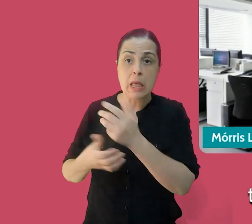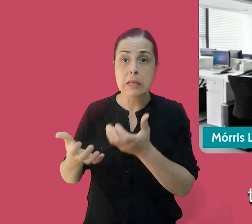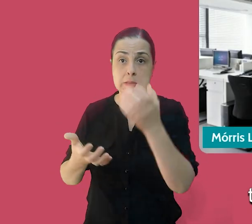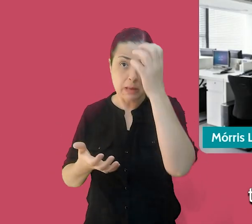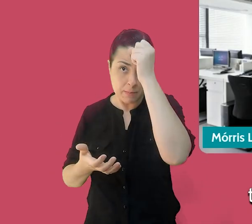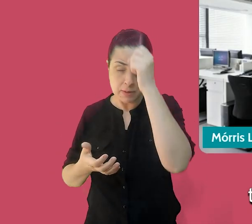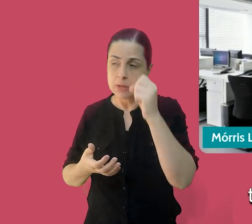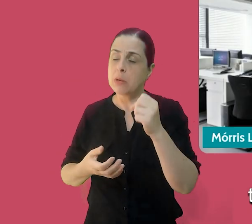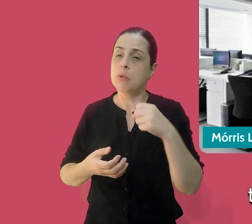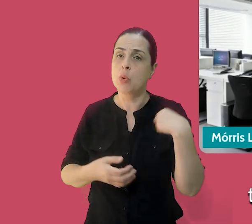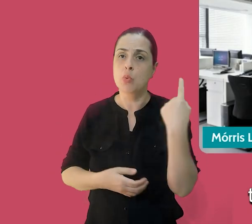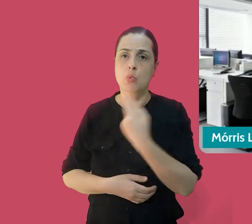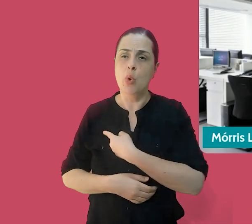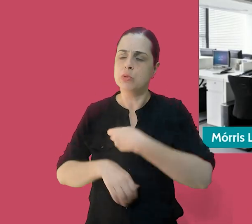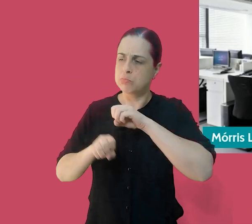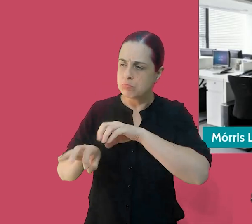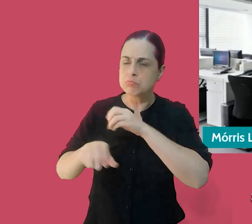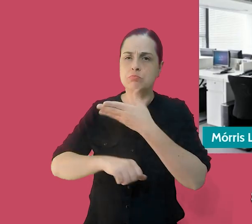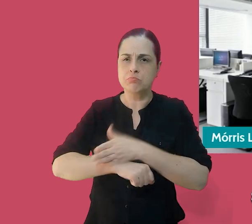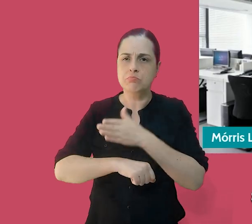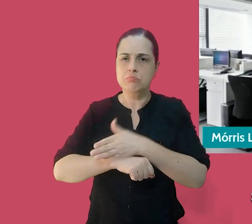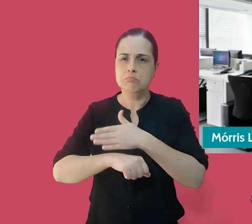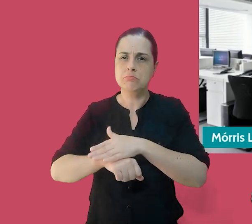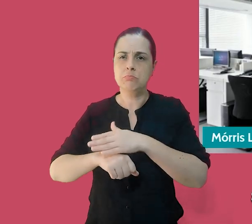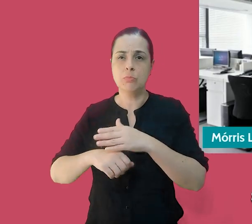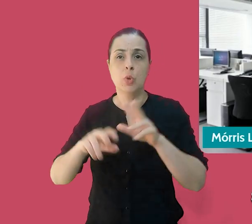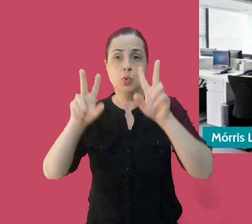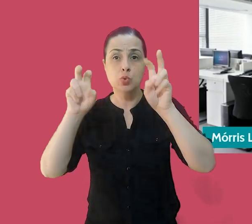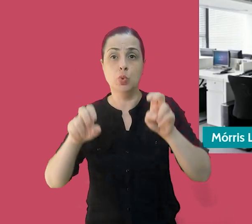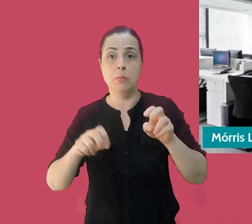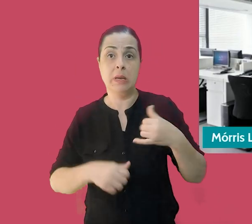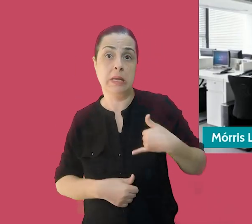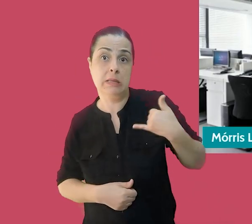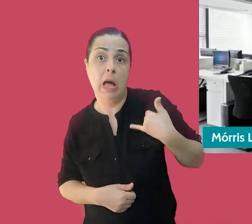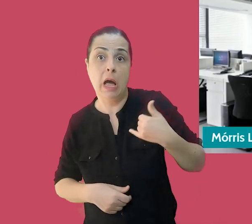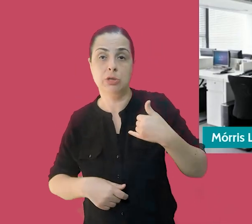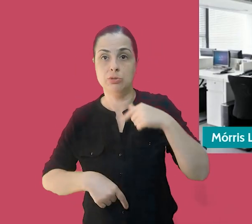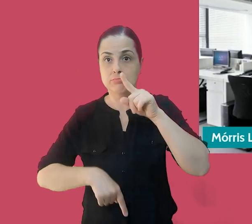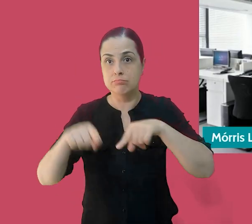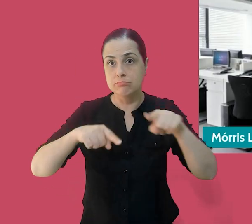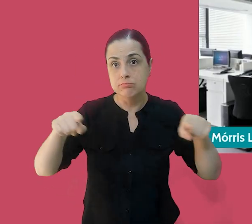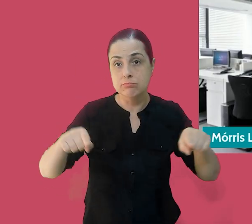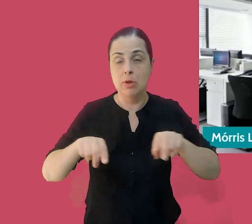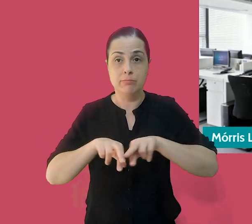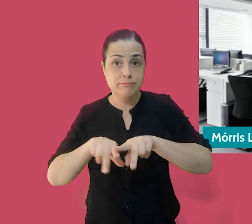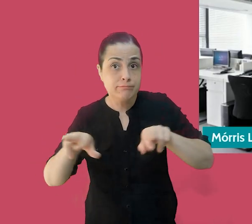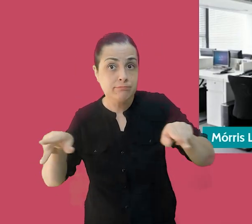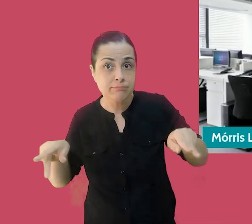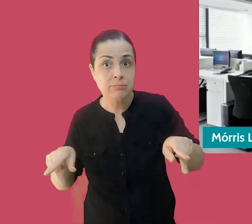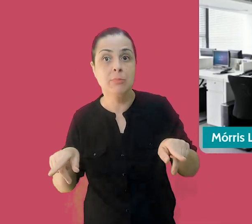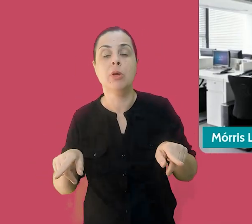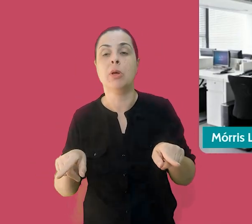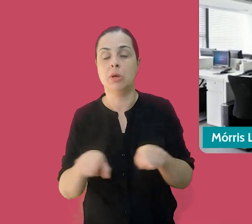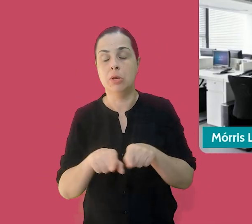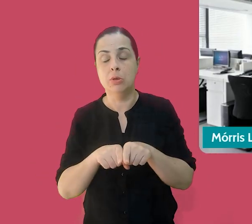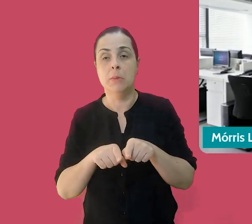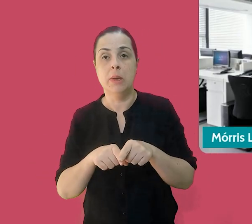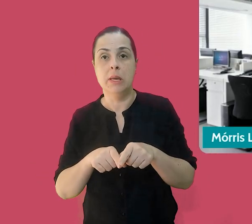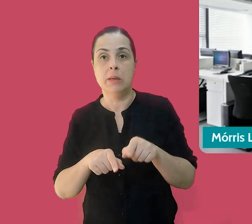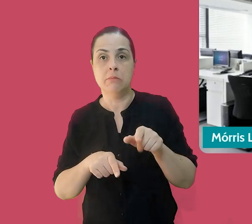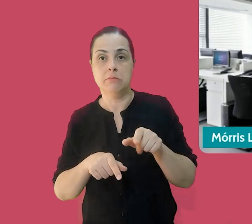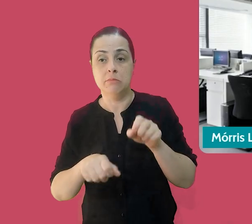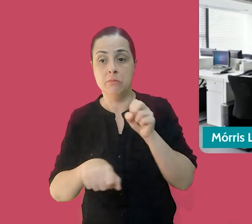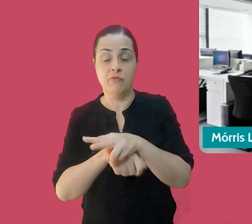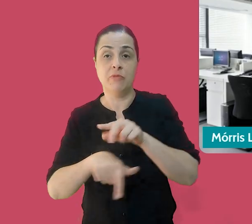gente faz muito treinamento e consultoria sobre diversidade etária, integração geracional, inclusão 50 mais.